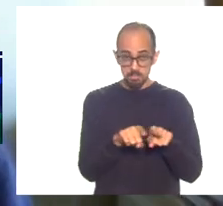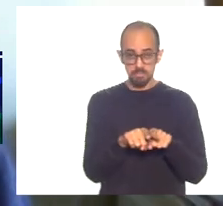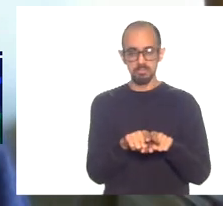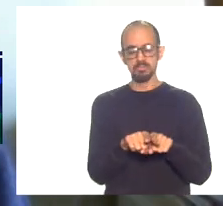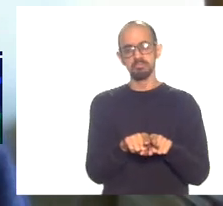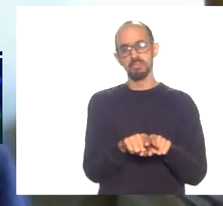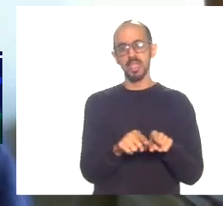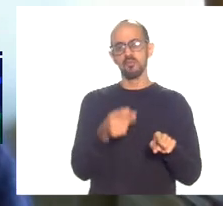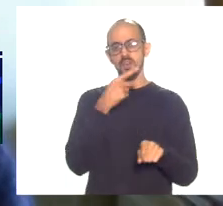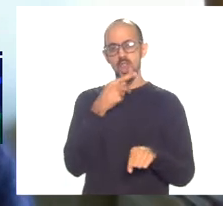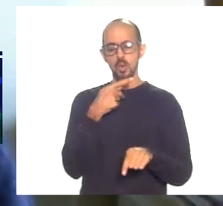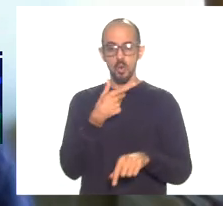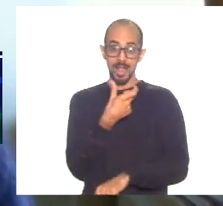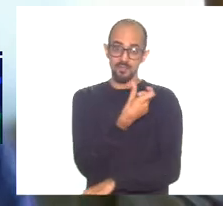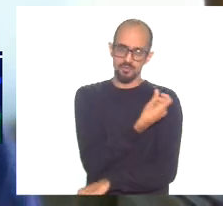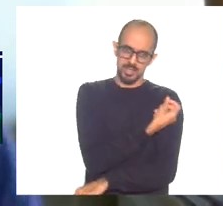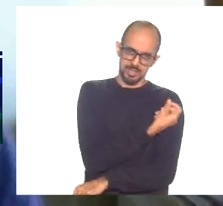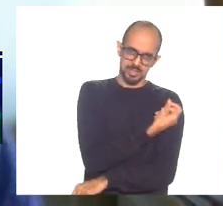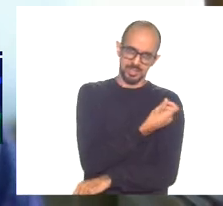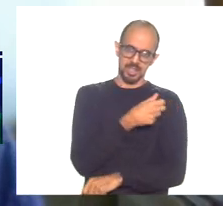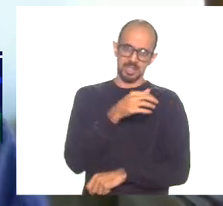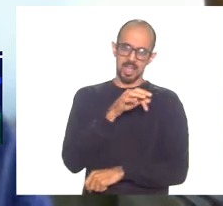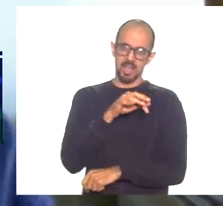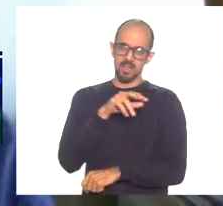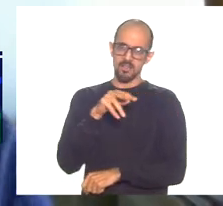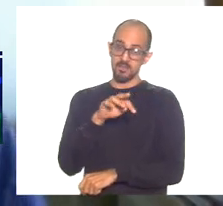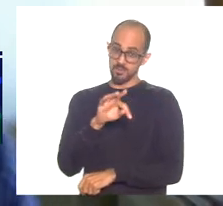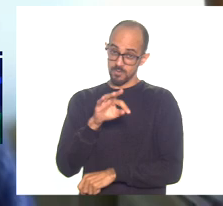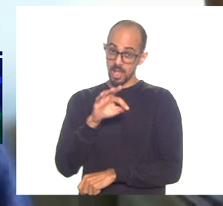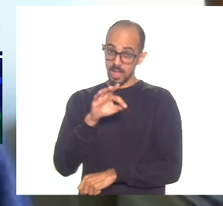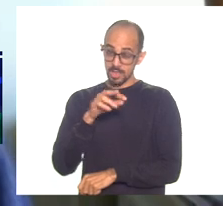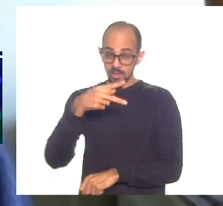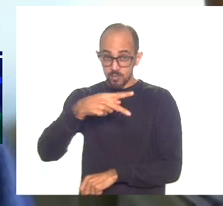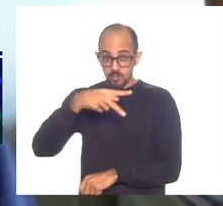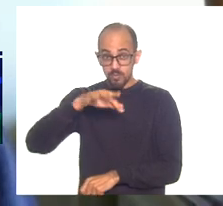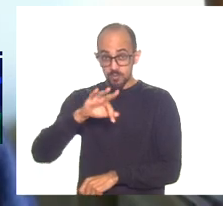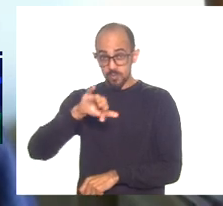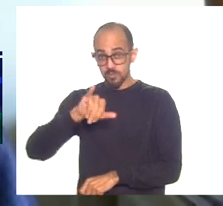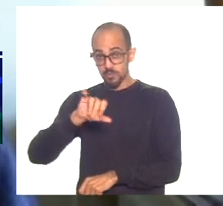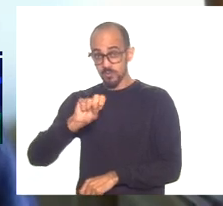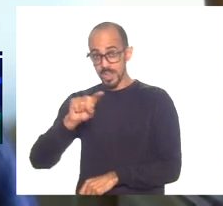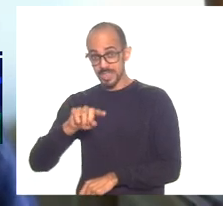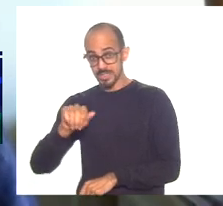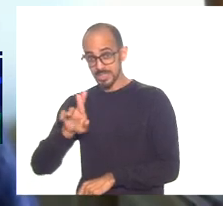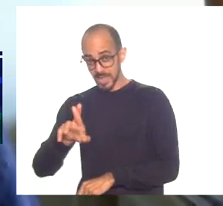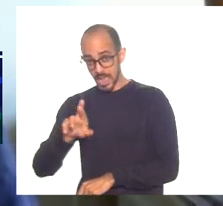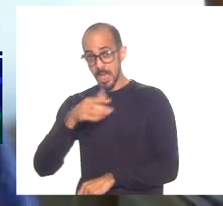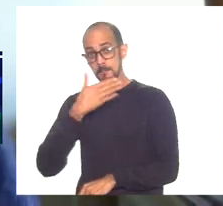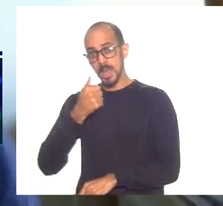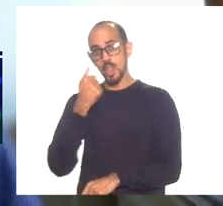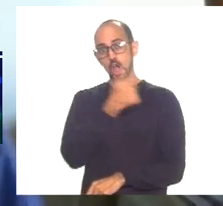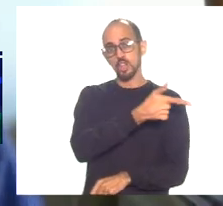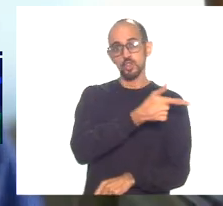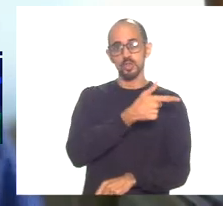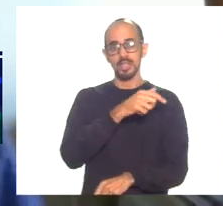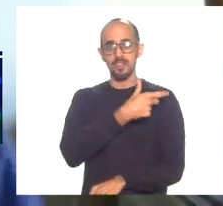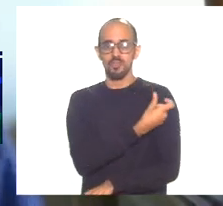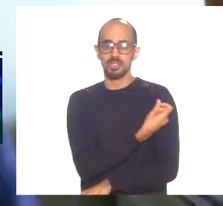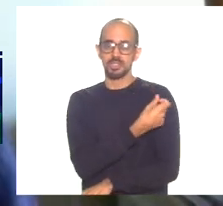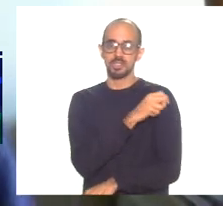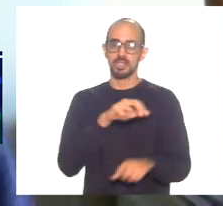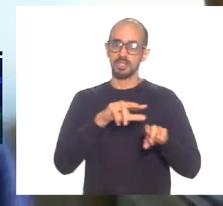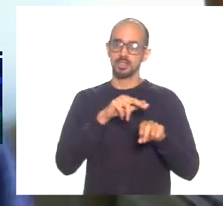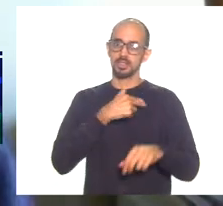diz que a vacina da família americana é melhor do que a chinesa